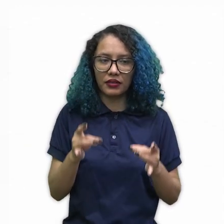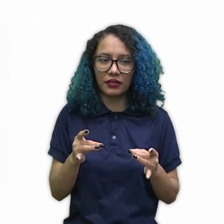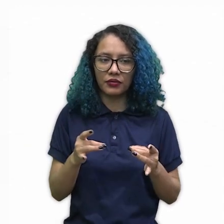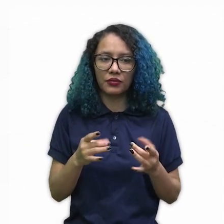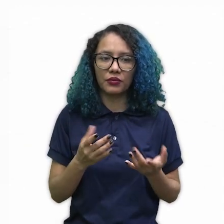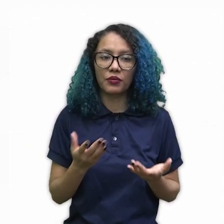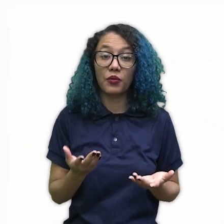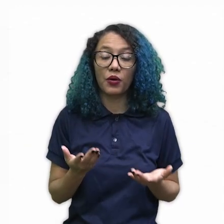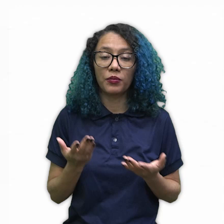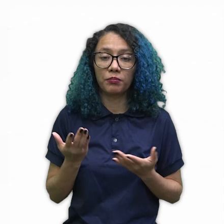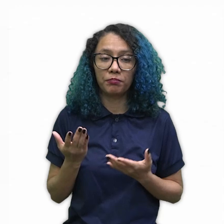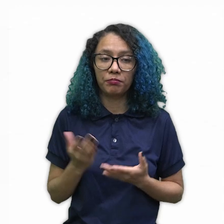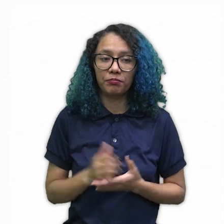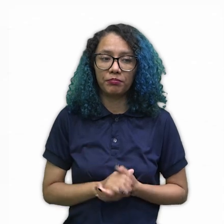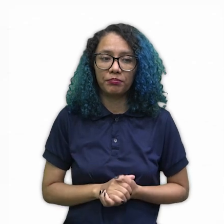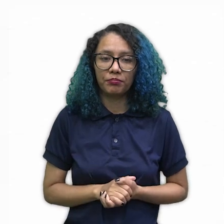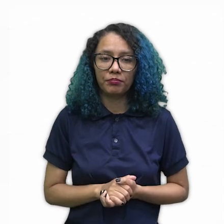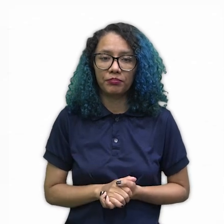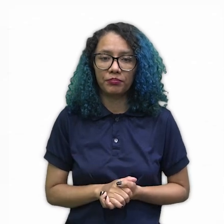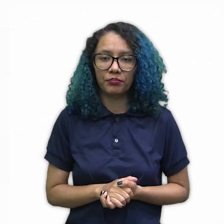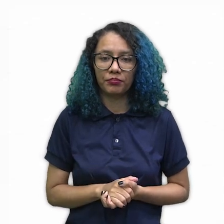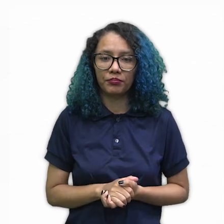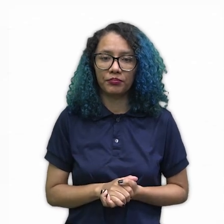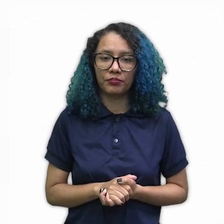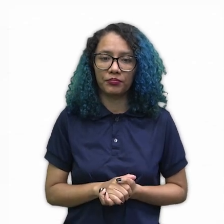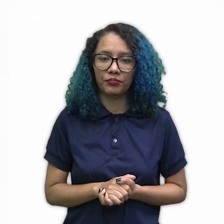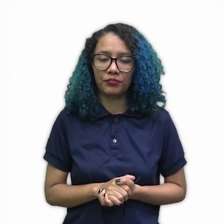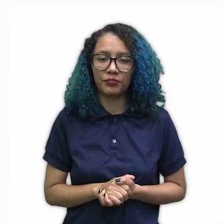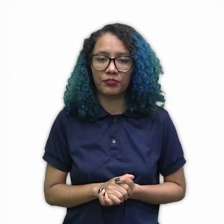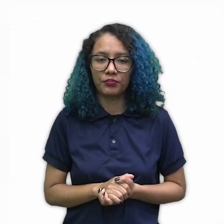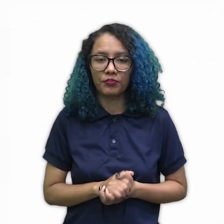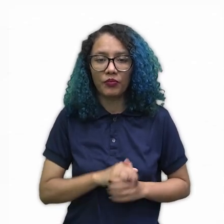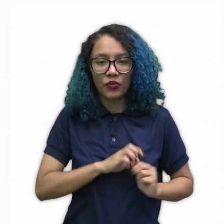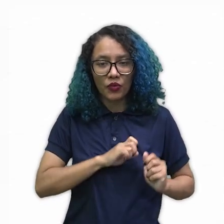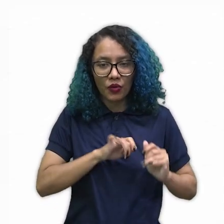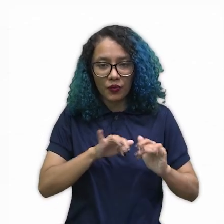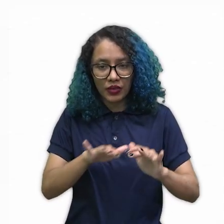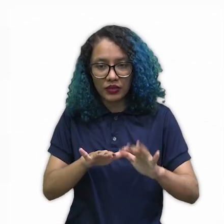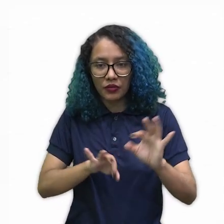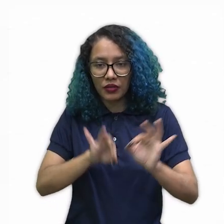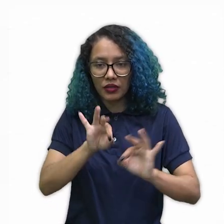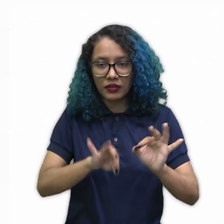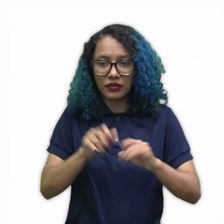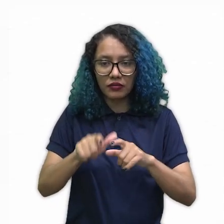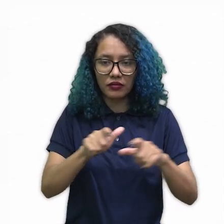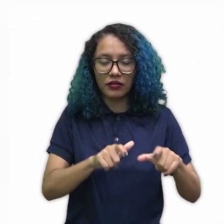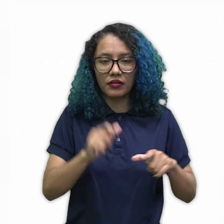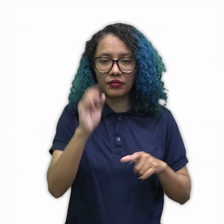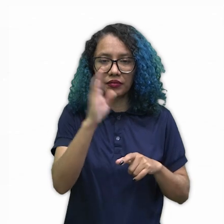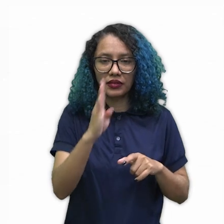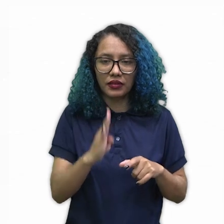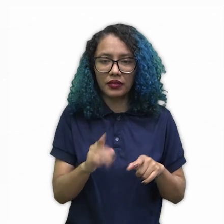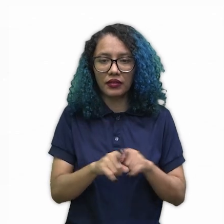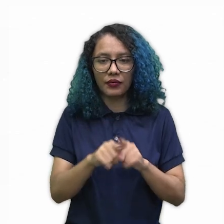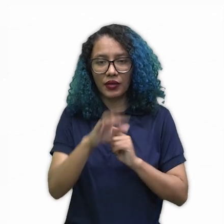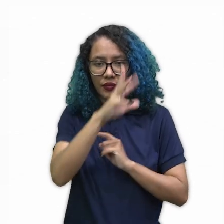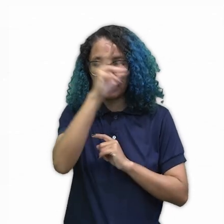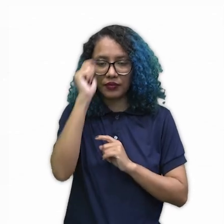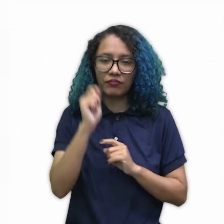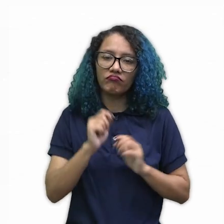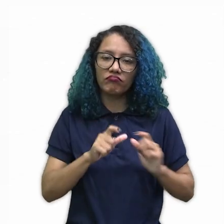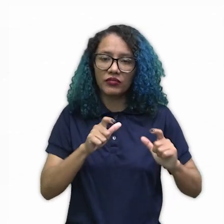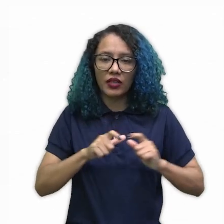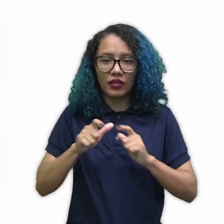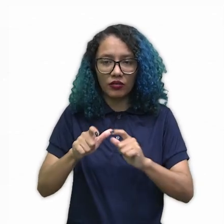Detalhamento desse objeto de conhecimento. Ocupação e formação do espaço brasileiro e amazonense,